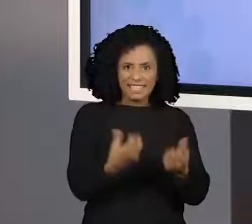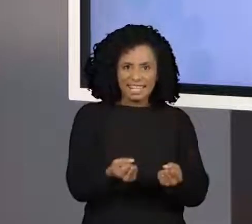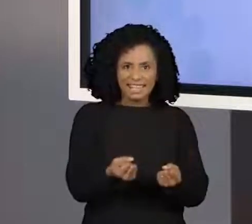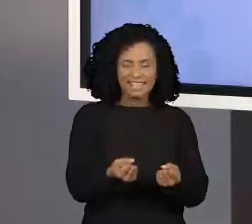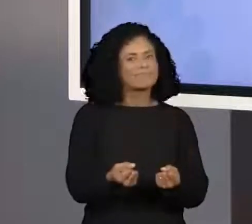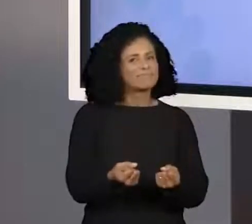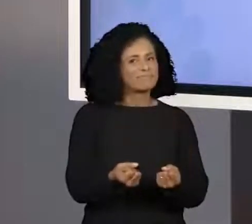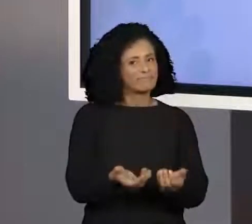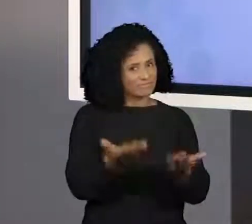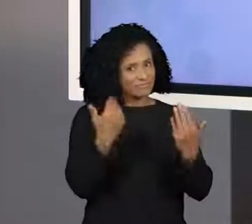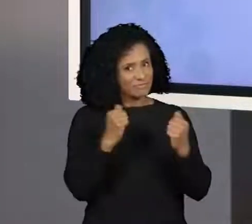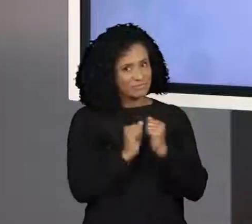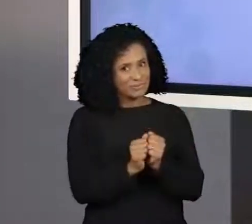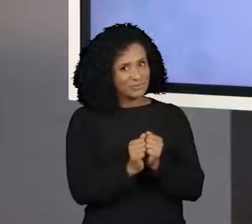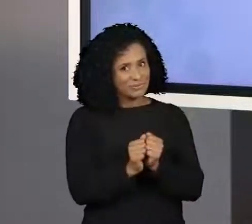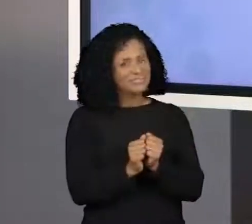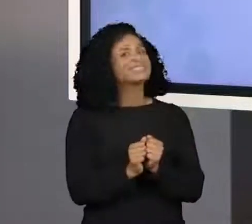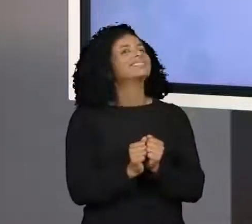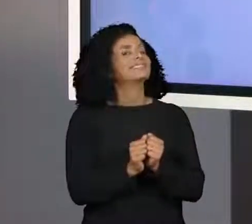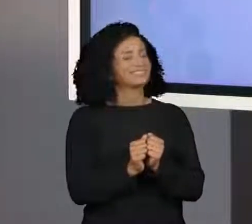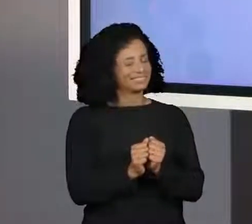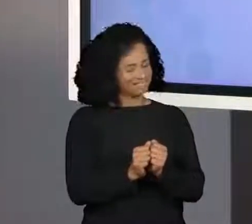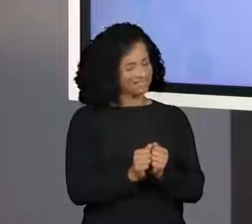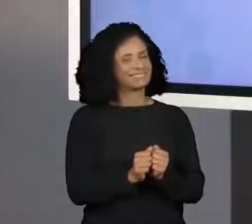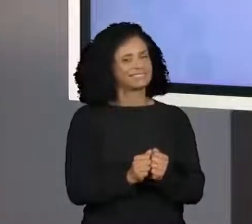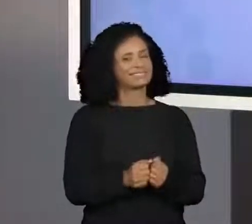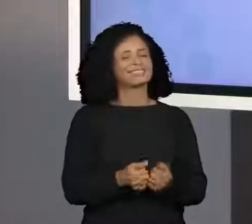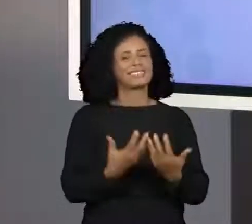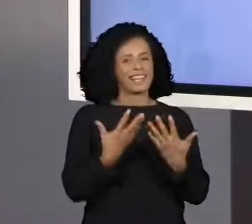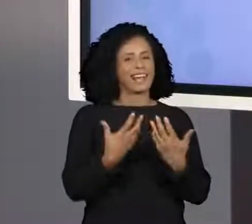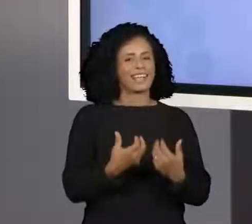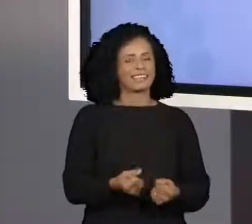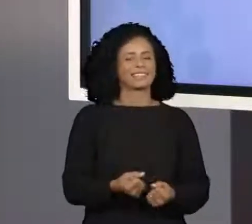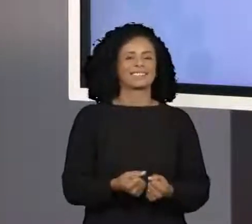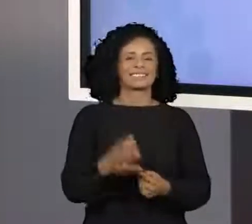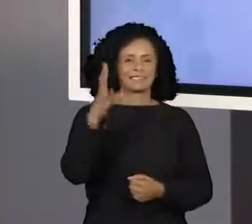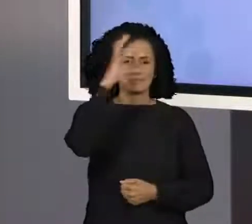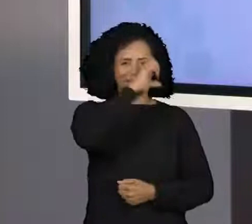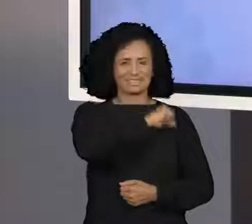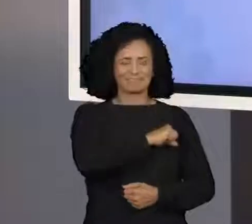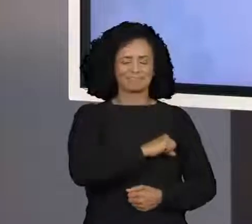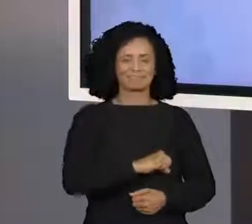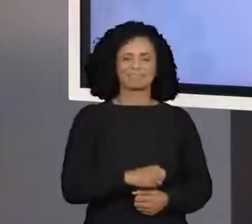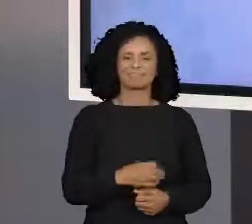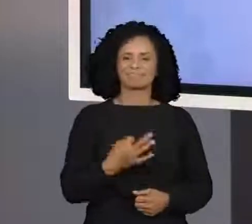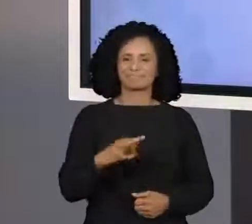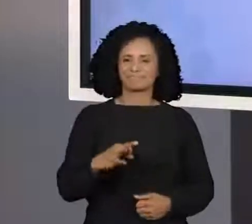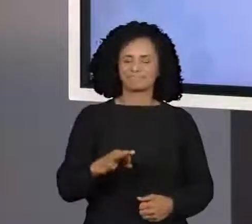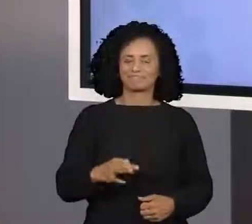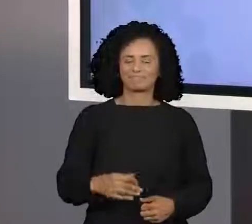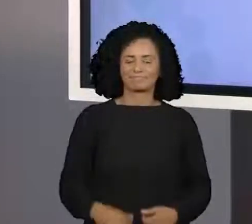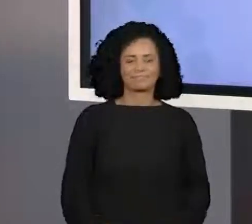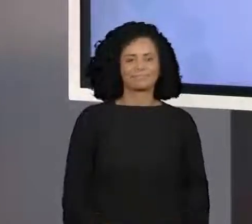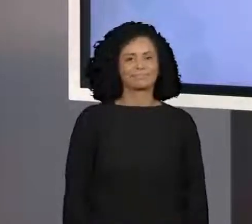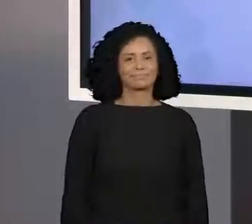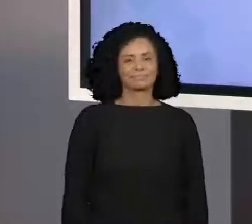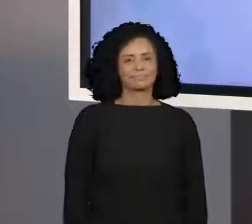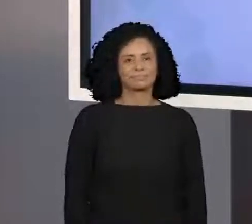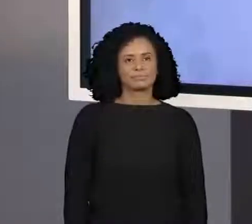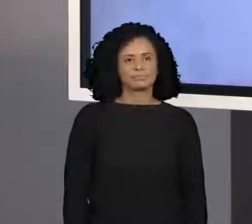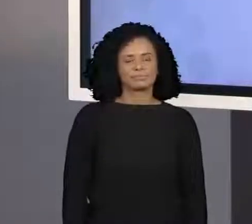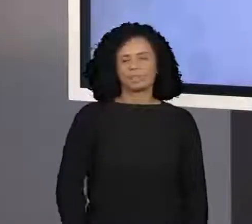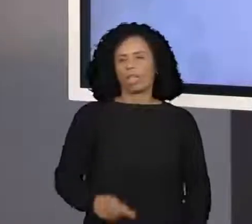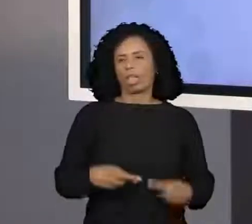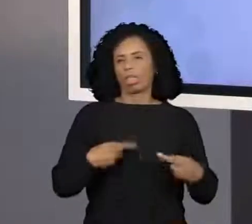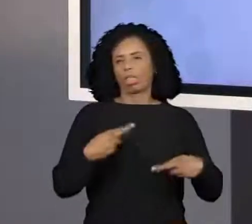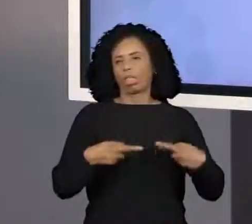nesse desafio junto com o professor? Então, juntinhos, vamos aprender juntos. Muito bem, galera. Então, ok, não vou enrolar